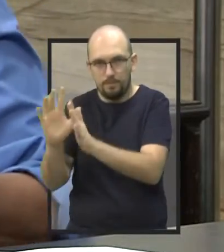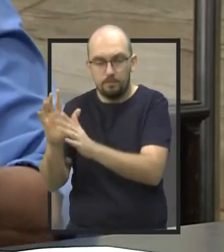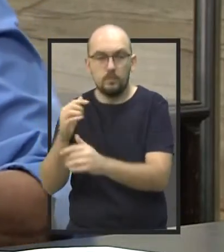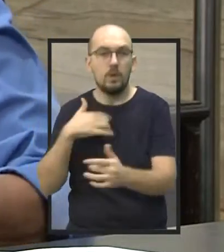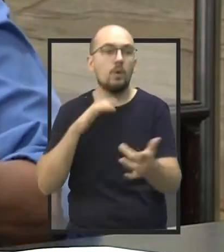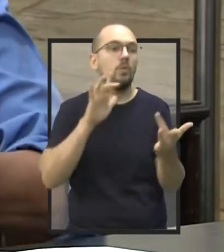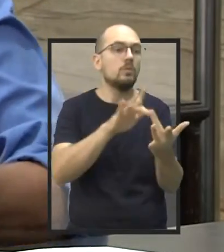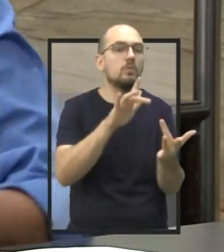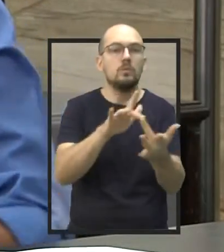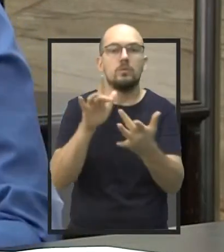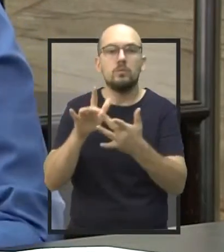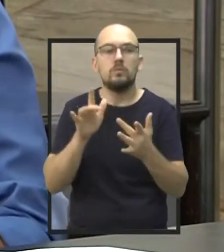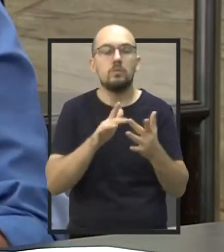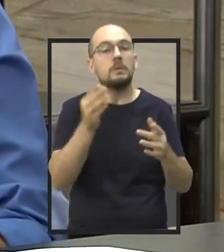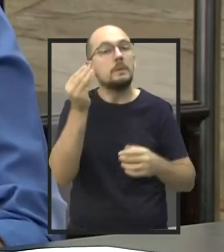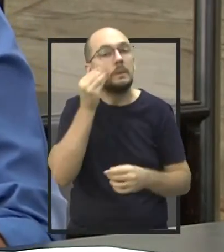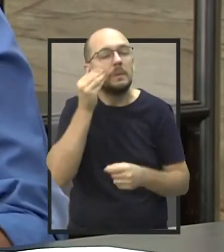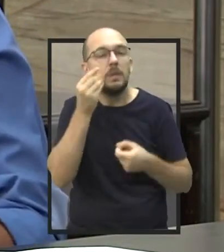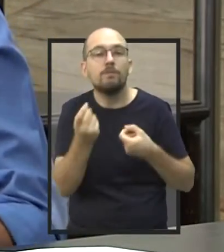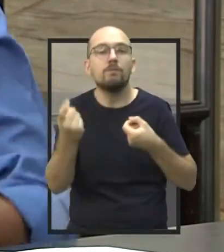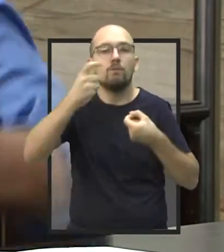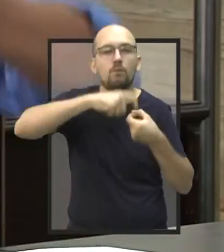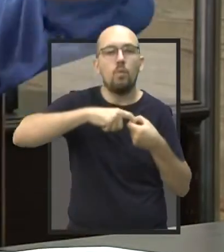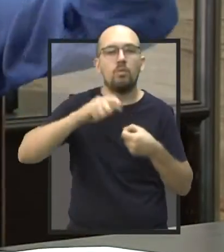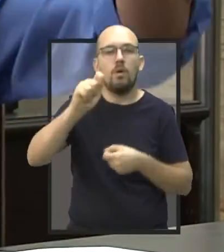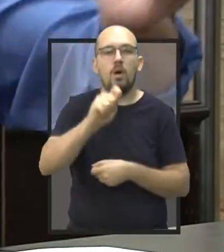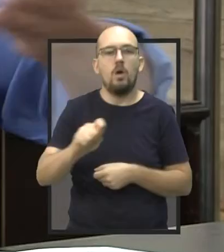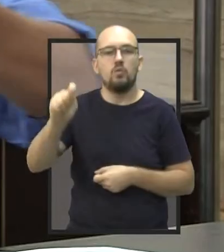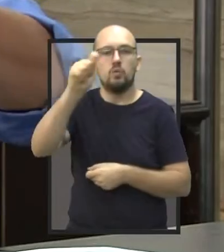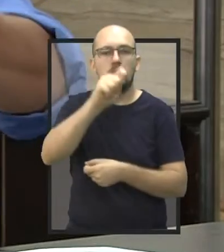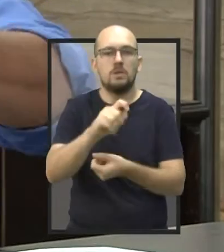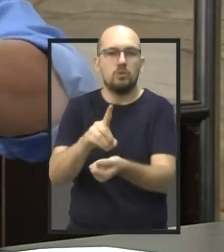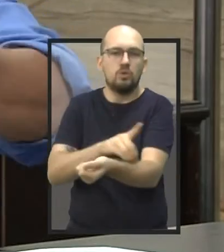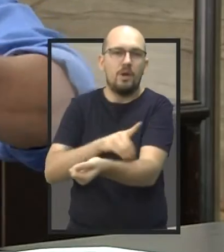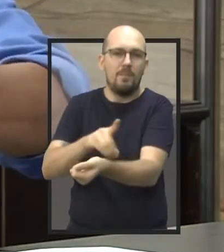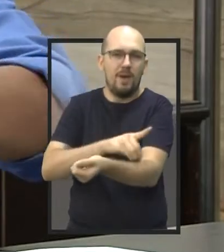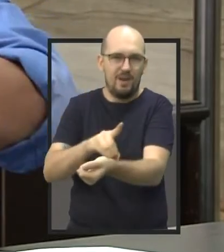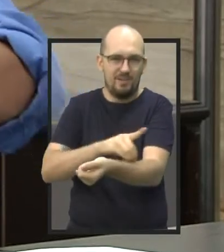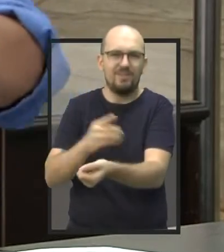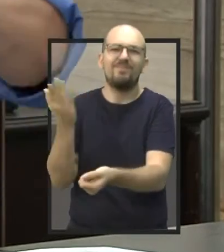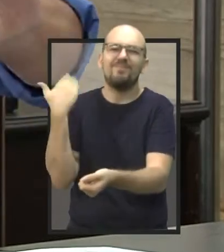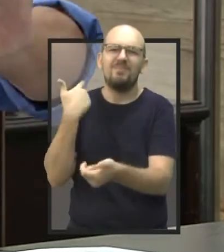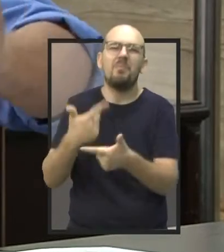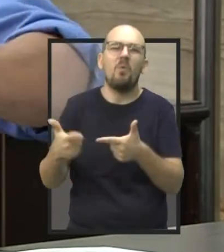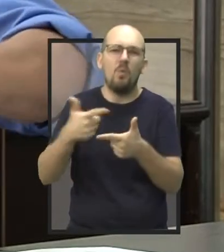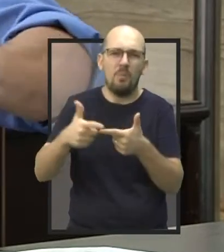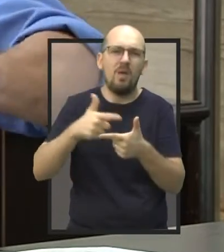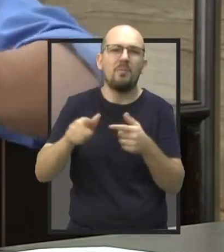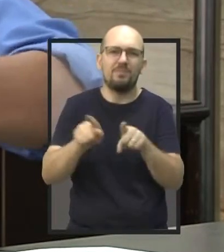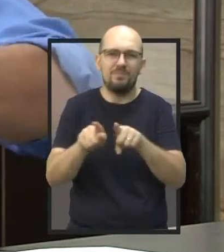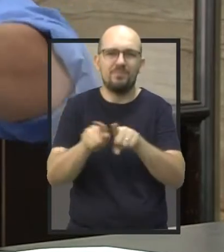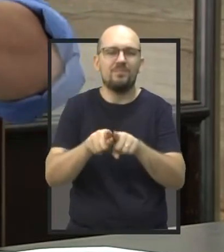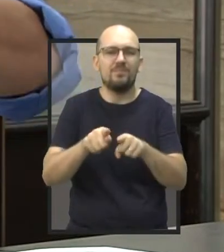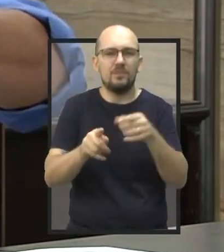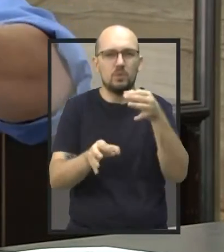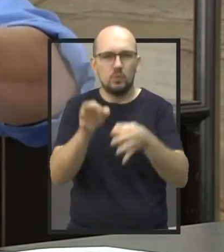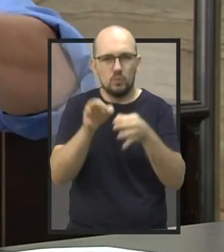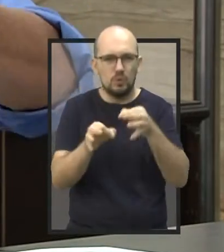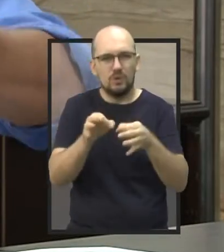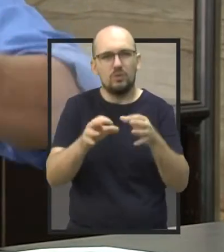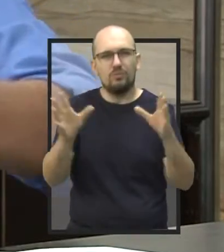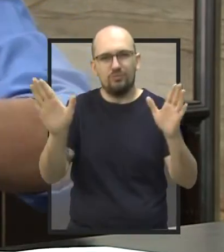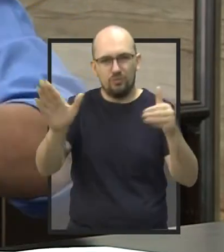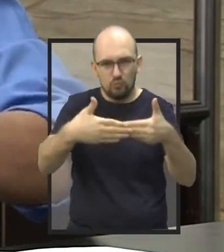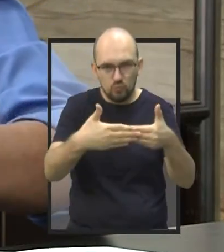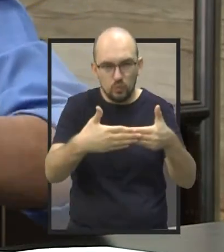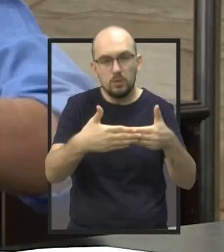fazer voltar a nova associação do diabético, que tinha, infelizmente, deu problemas jurídicos também, está fora, mas numa outra oportunidade